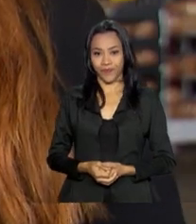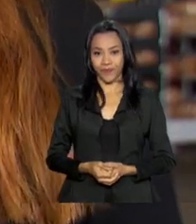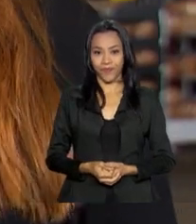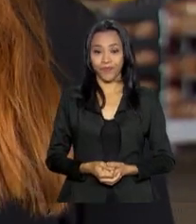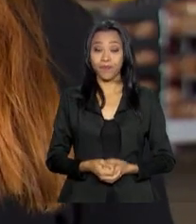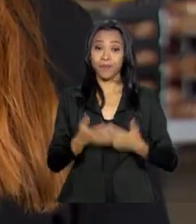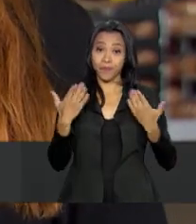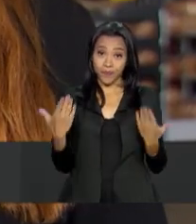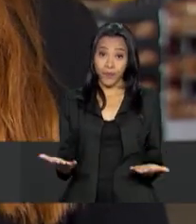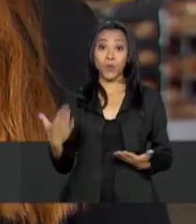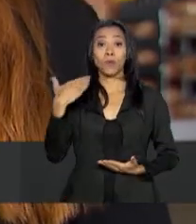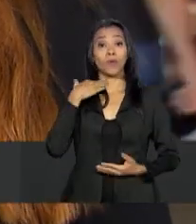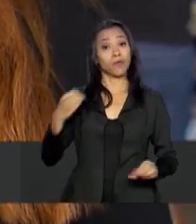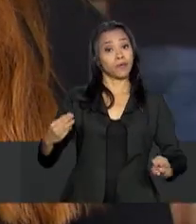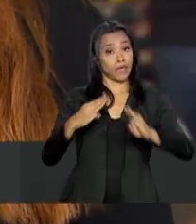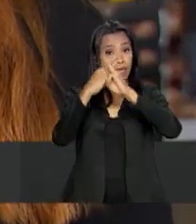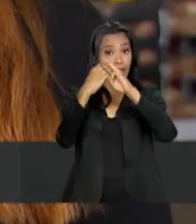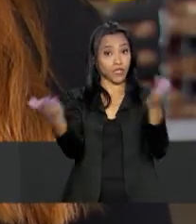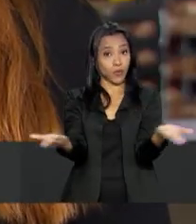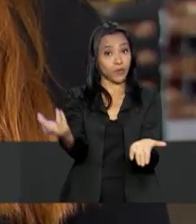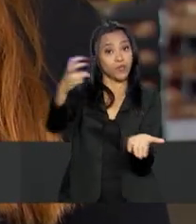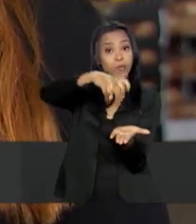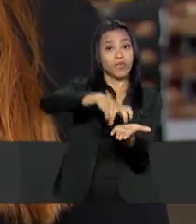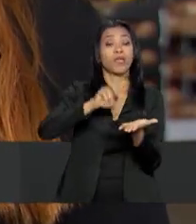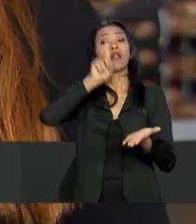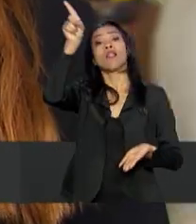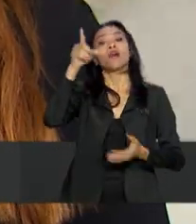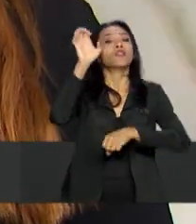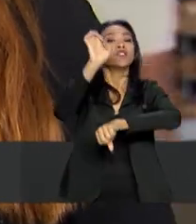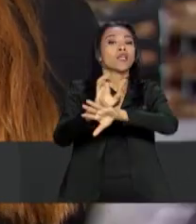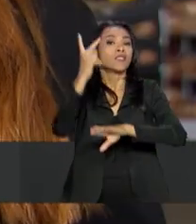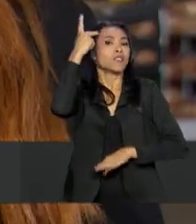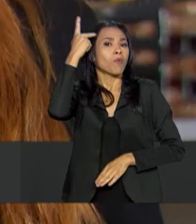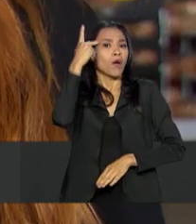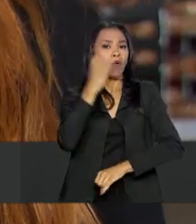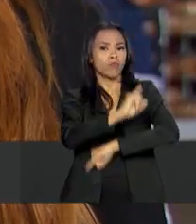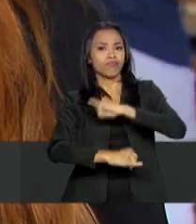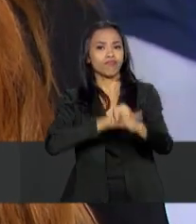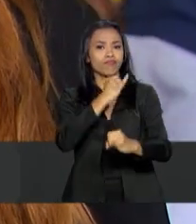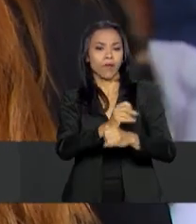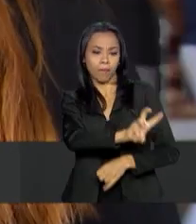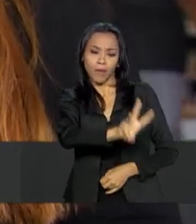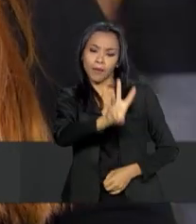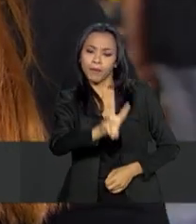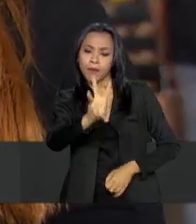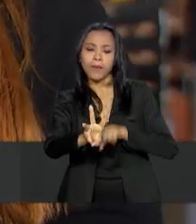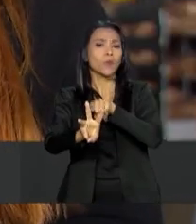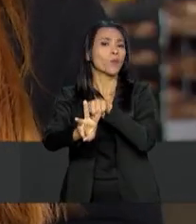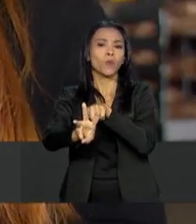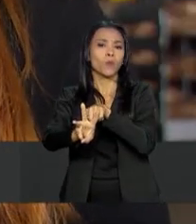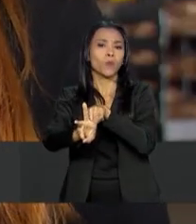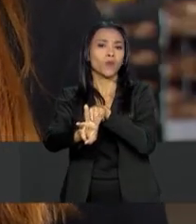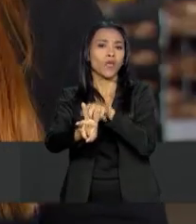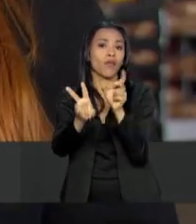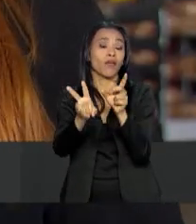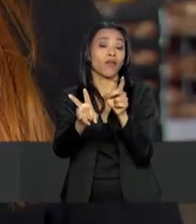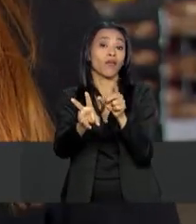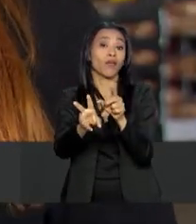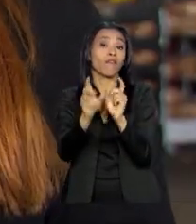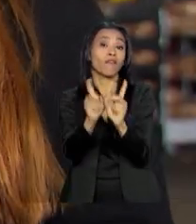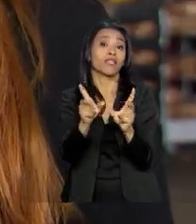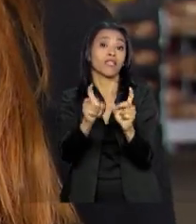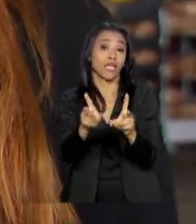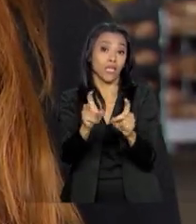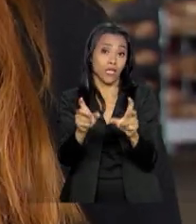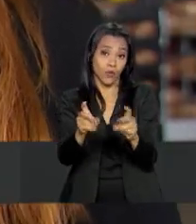A Caixa lança agora pela manhã em São Paulo o portal eletrônico de comercializações de loterias pela